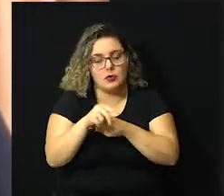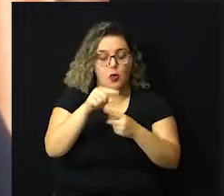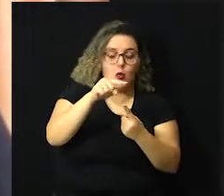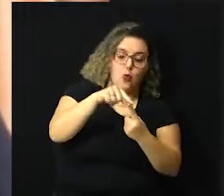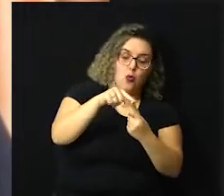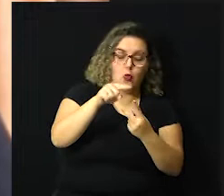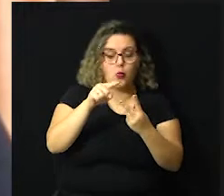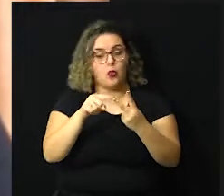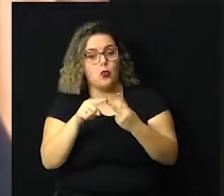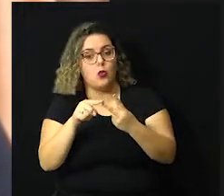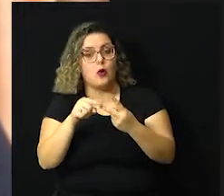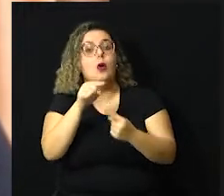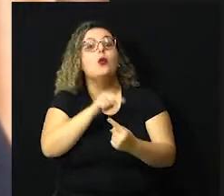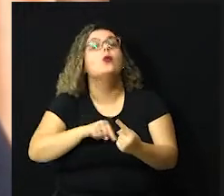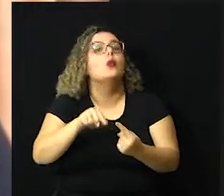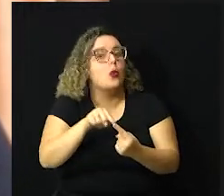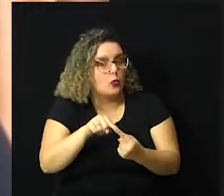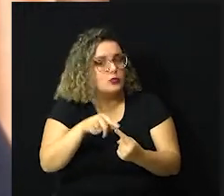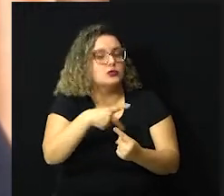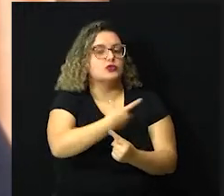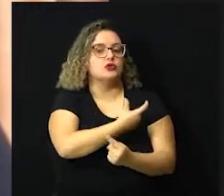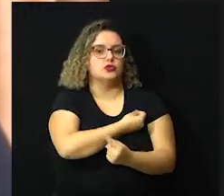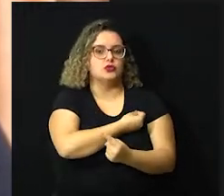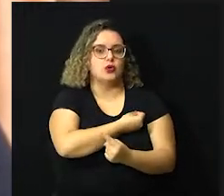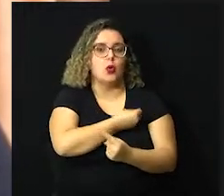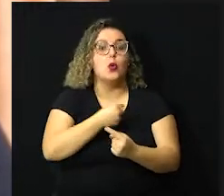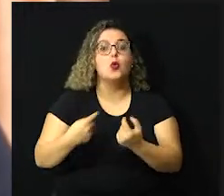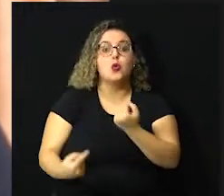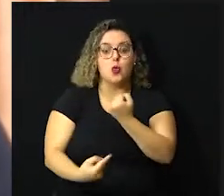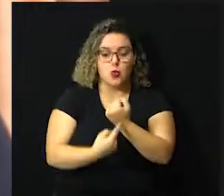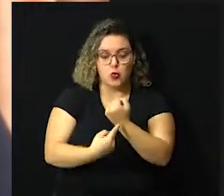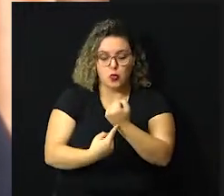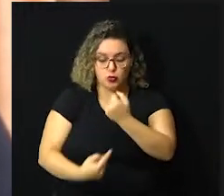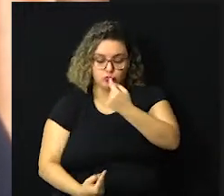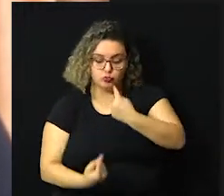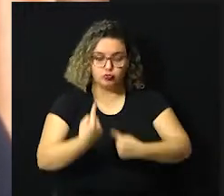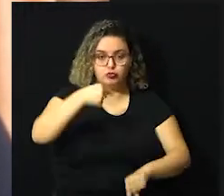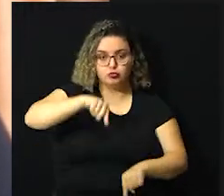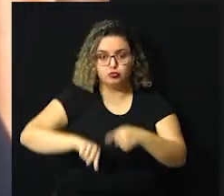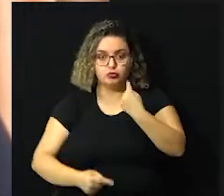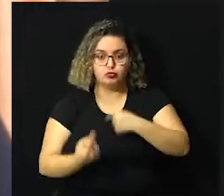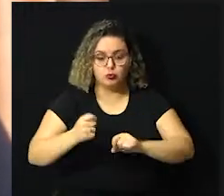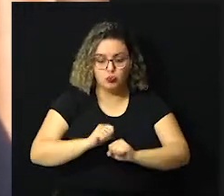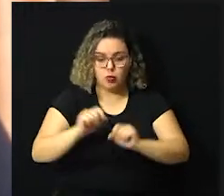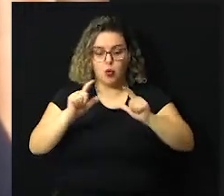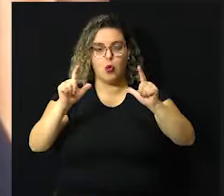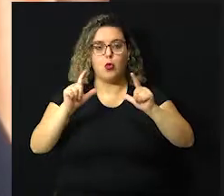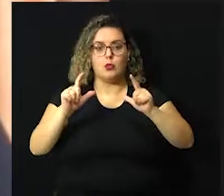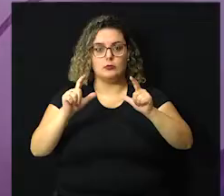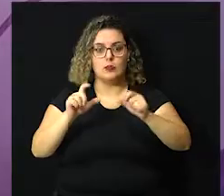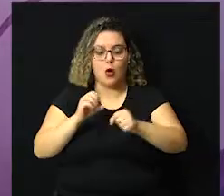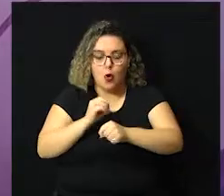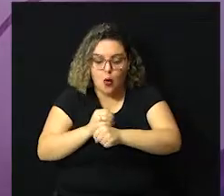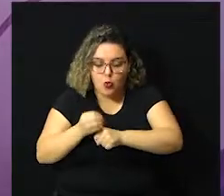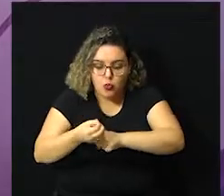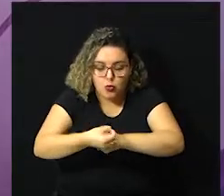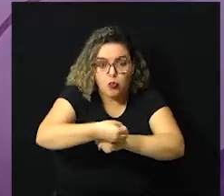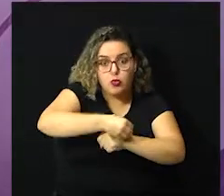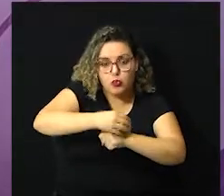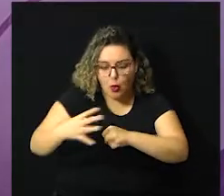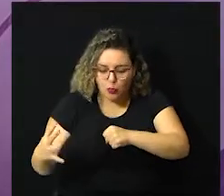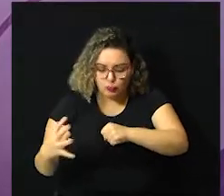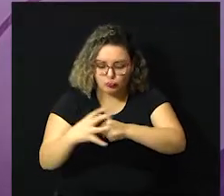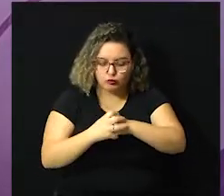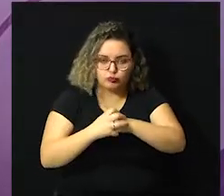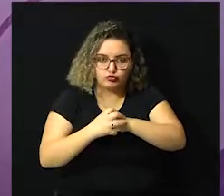outro, o objetivo da vacina é fazer o nosso sistema imunológico despertar e produzir uma defesa orgânica